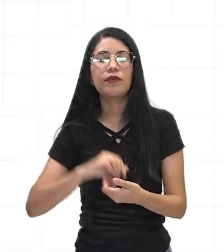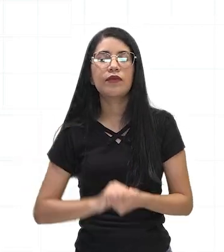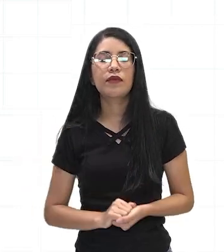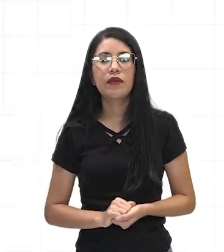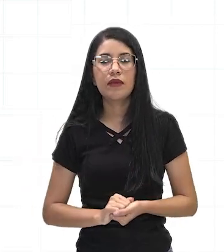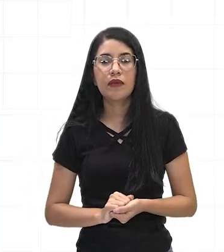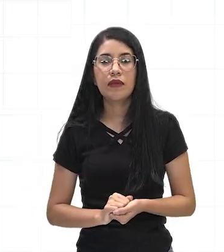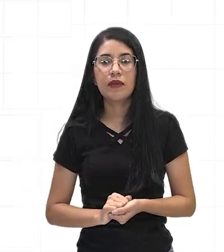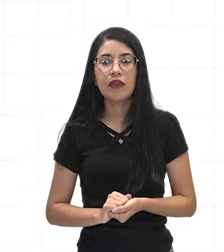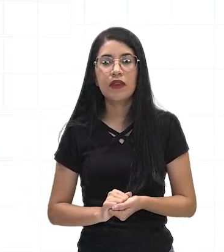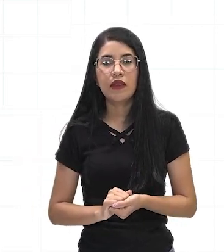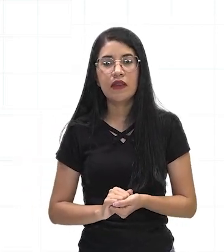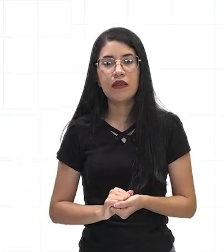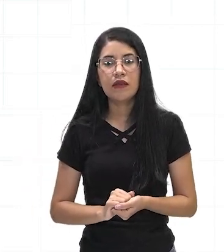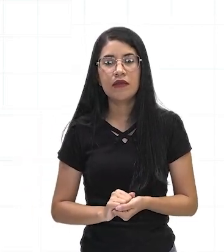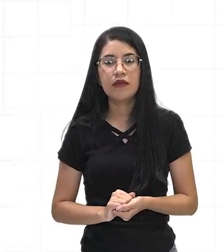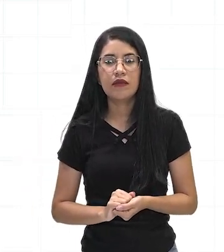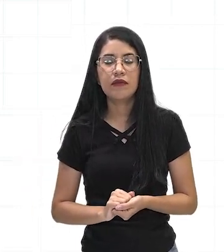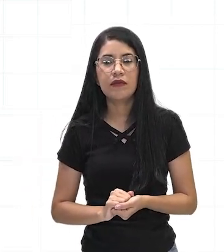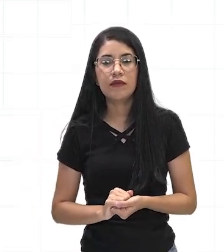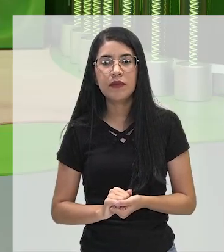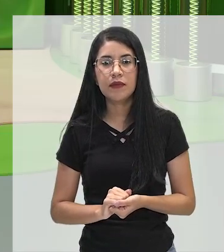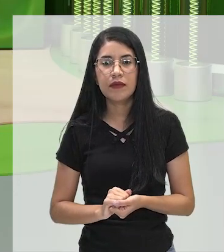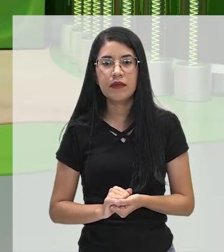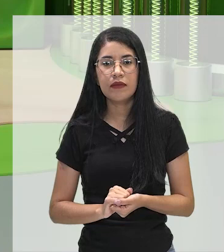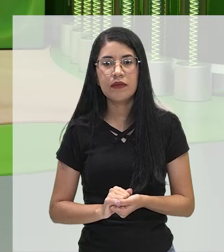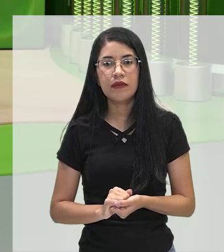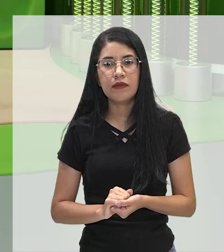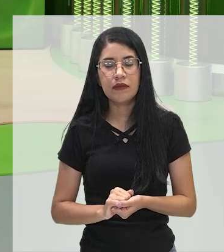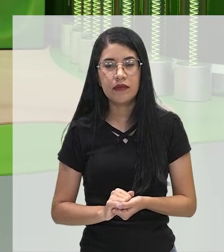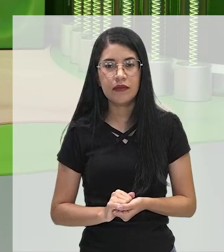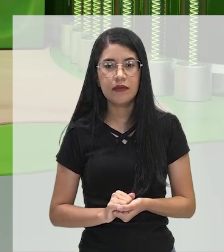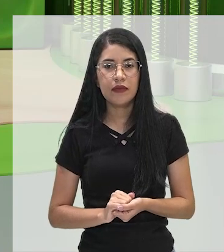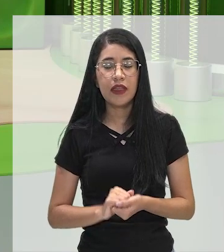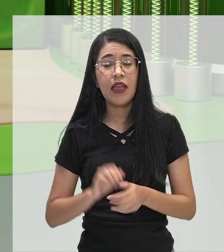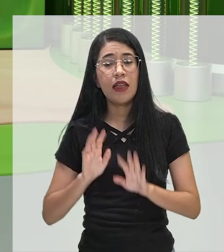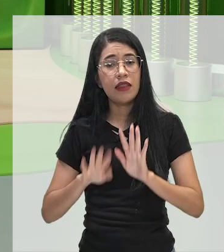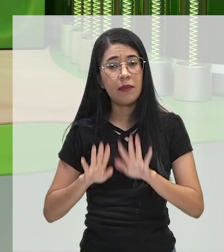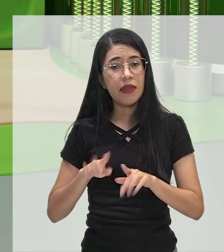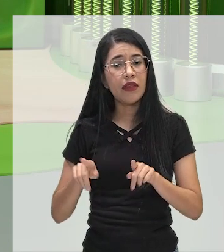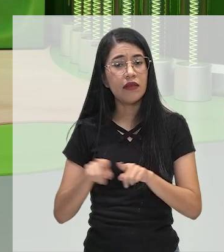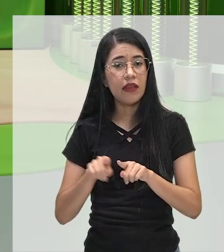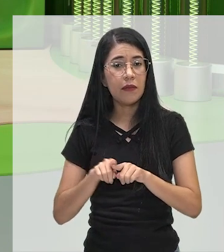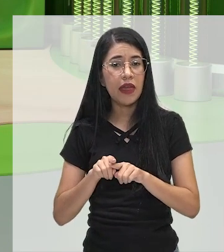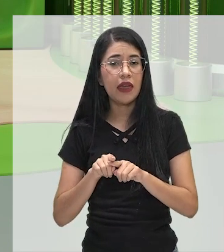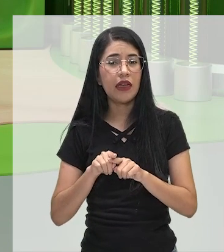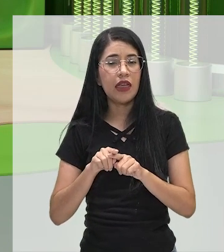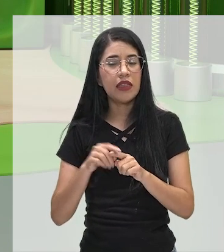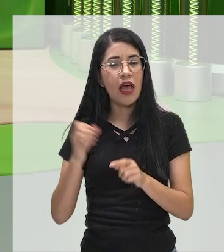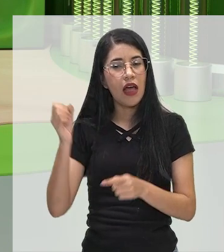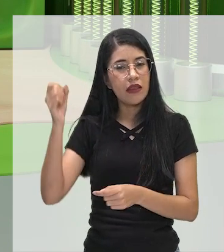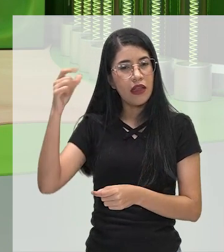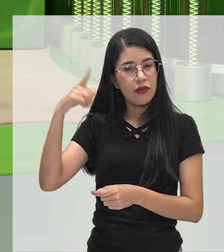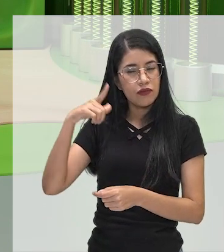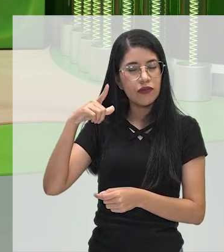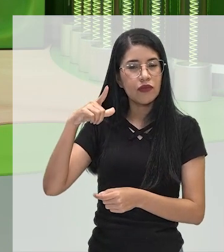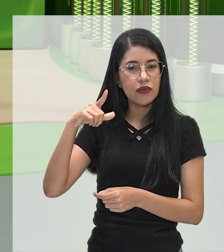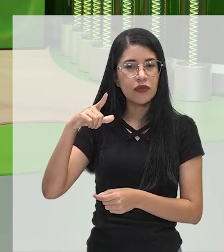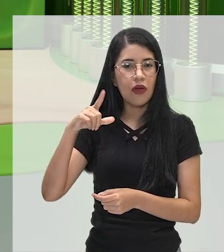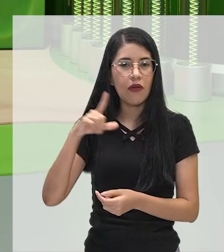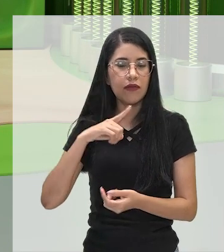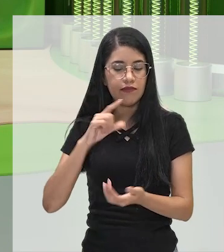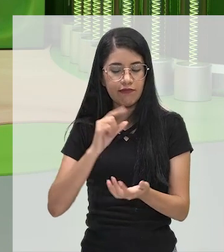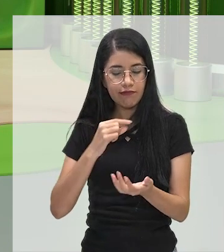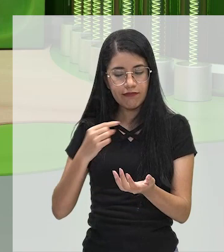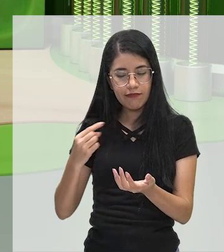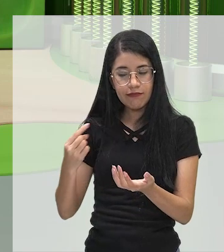à medida com que ela vai passando, fazendo o seu movimento, e dependendo da posição e da quantidade de luz solar que ela está